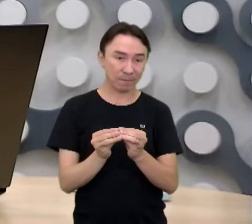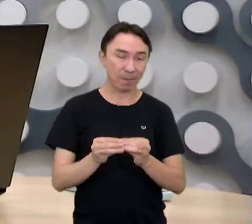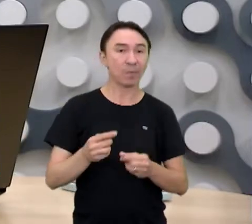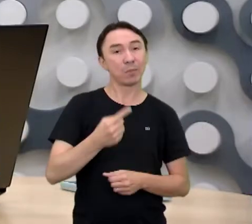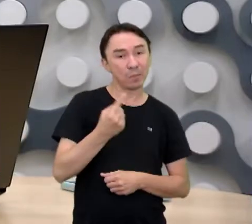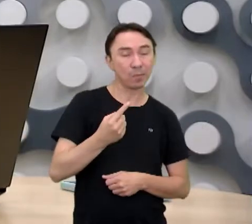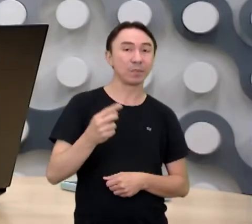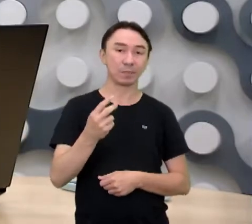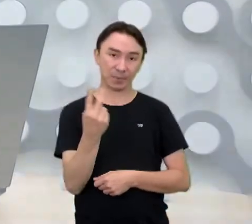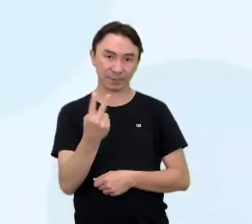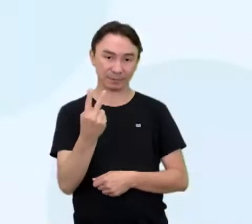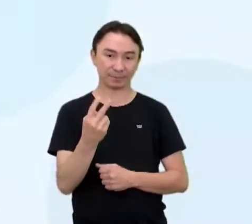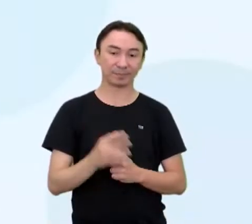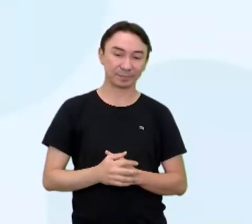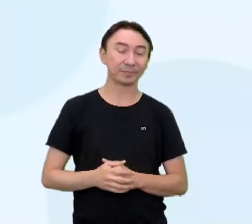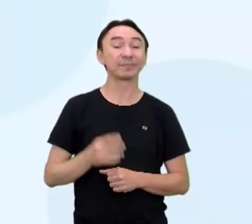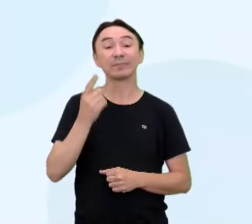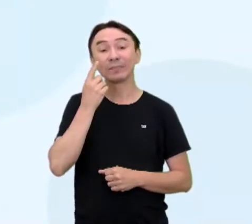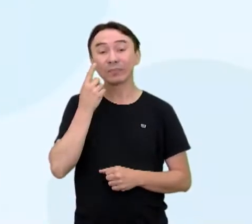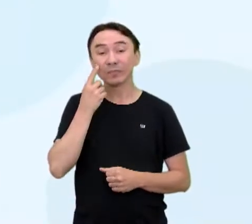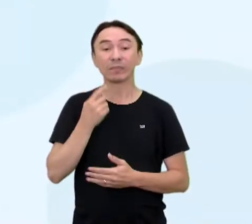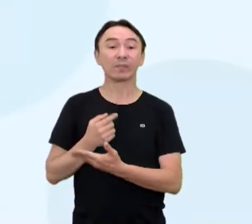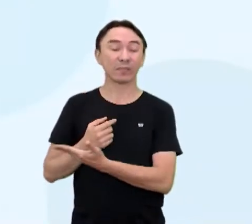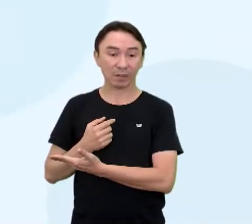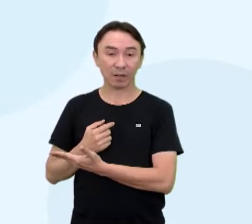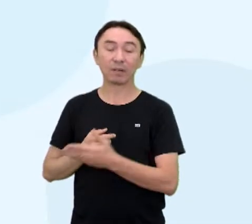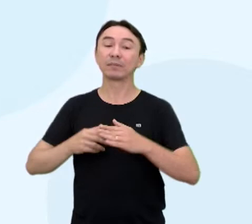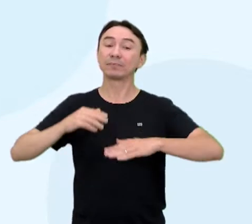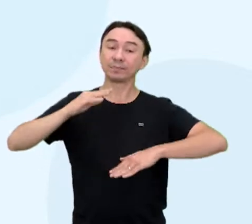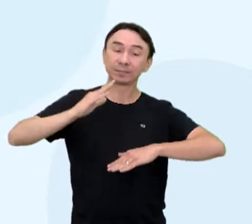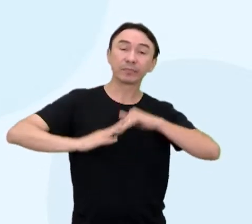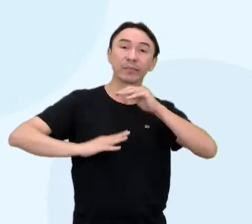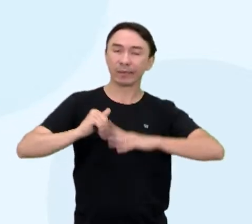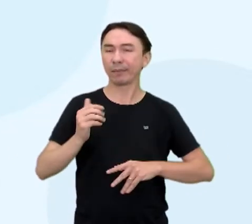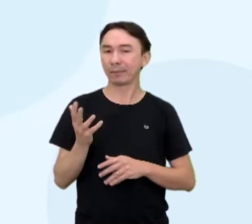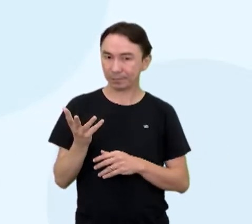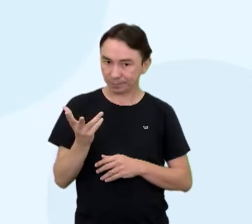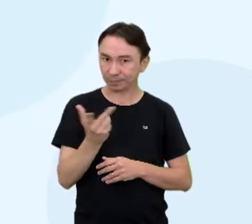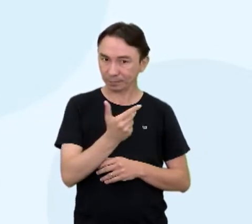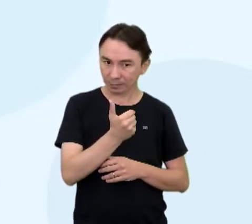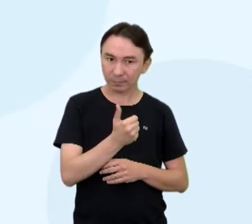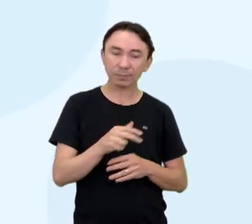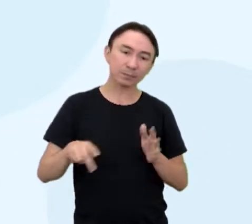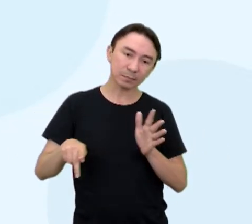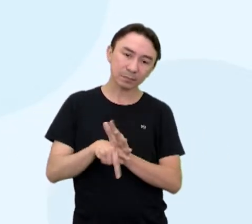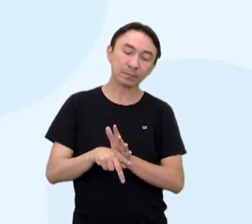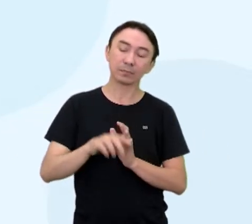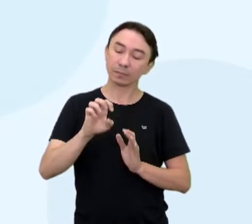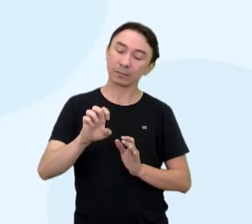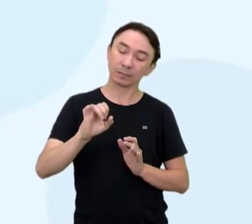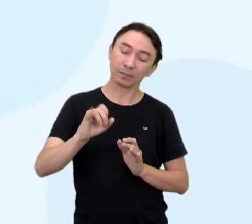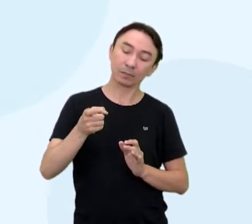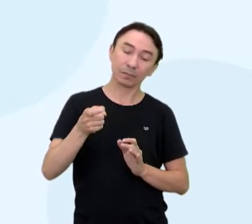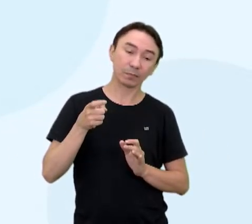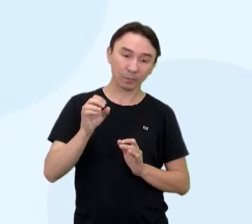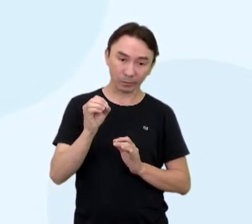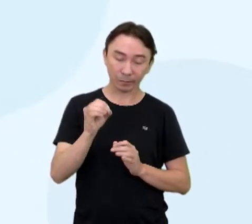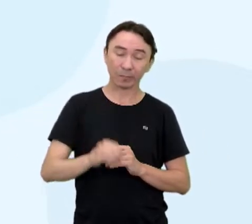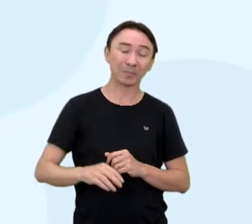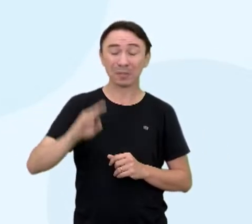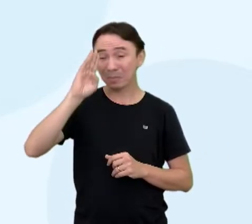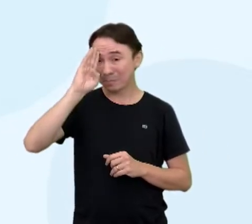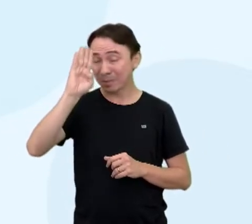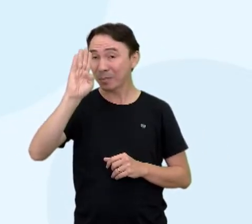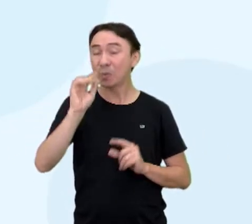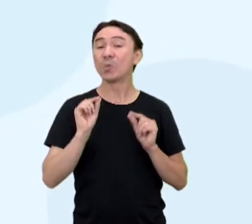ver as habilidades dos eixos estruturantes. Lembrando que o principal eixo é a investigação